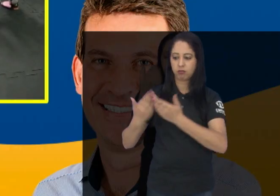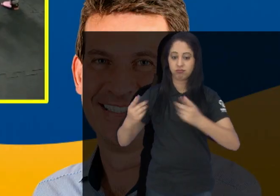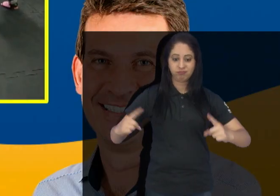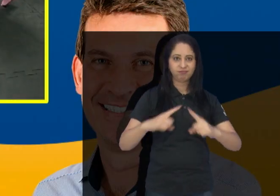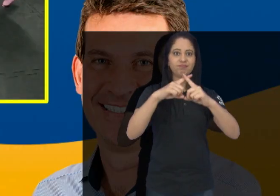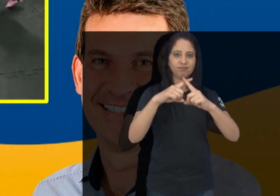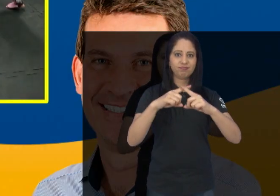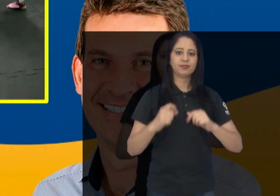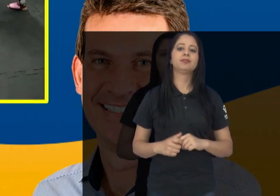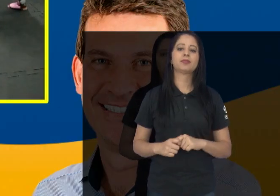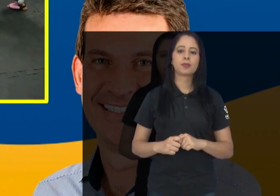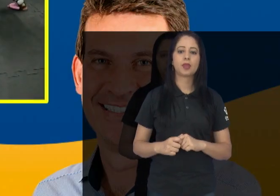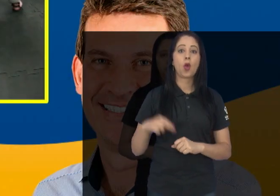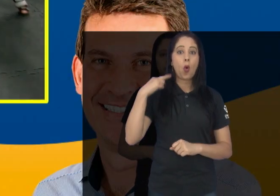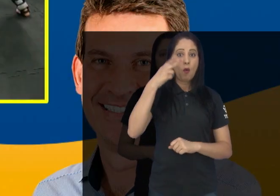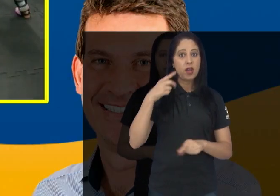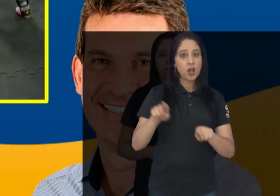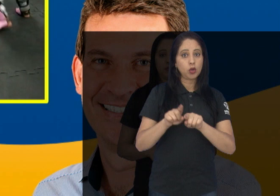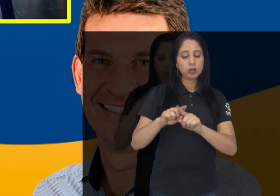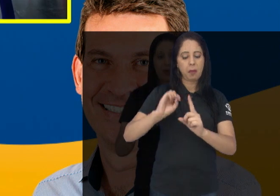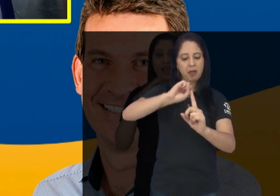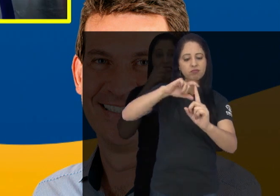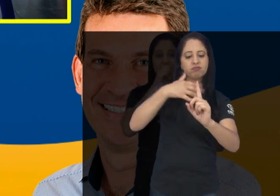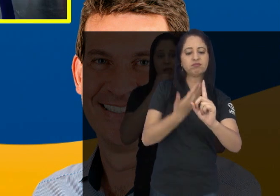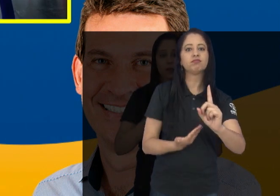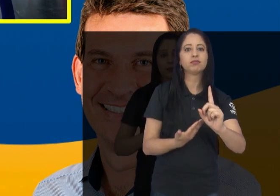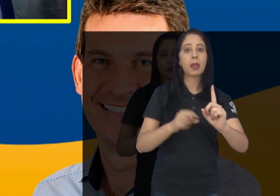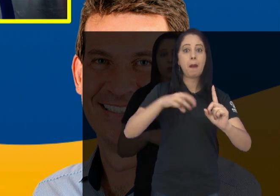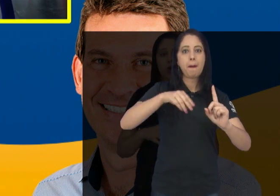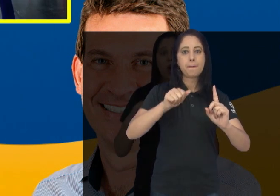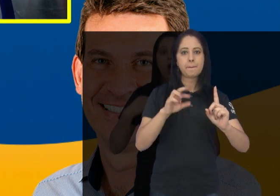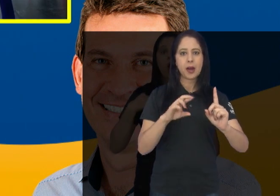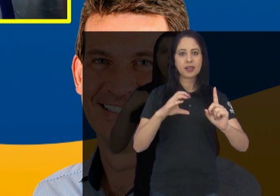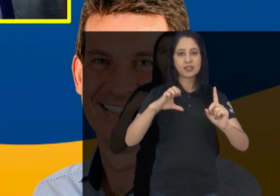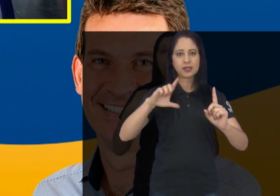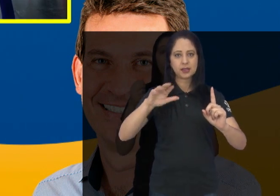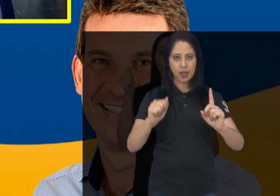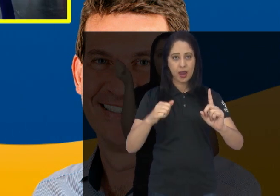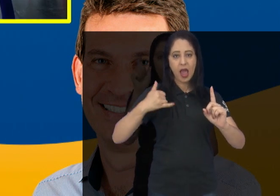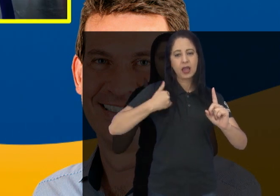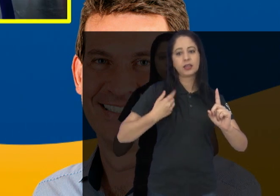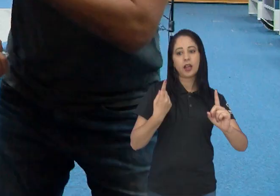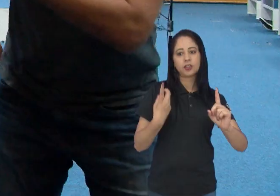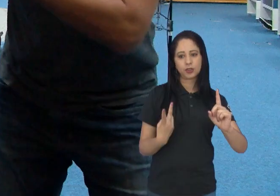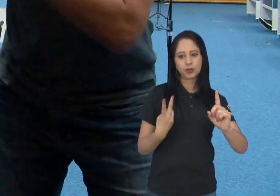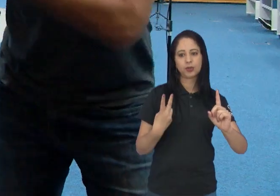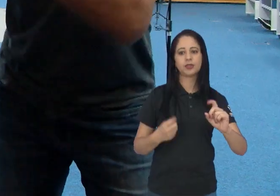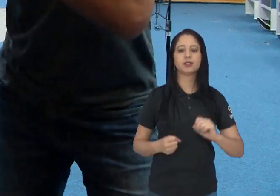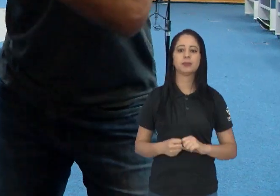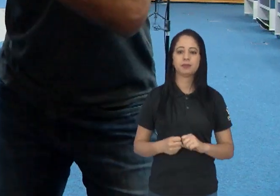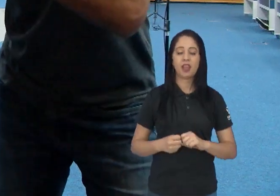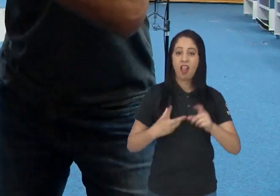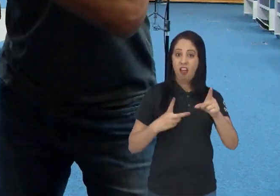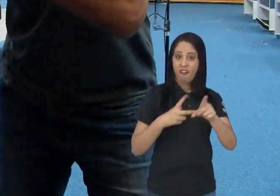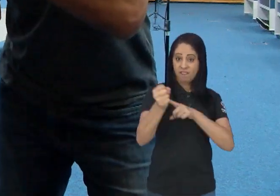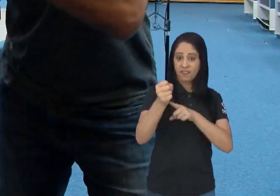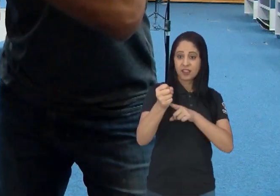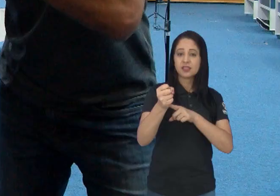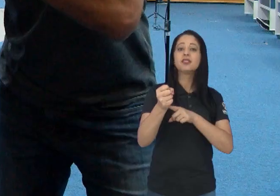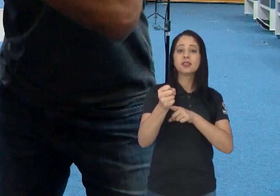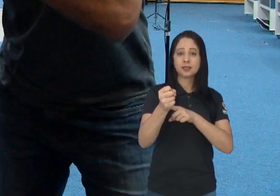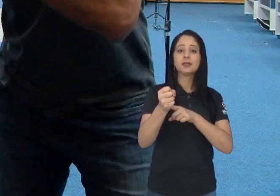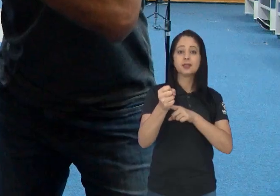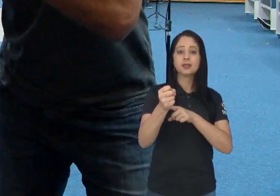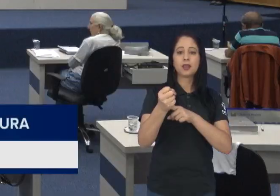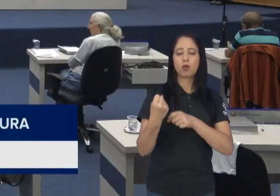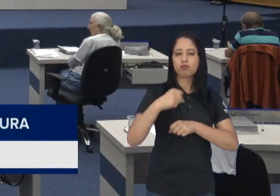O vereador ainda homenageou a atleta Marcela Silva Honório, de apenas 12 anos, campeã de uma competição de